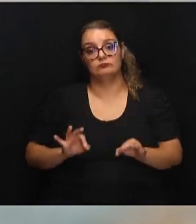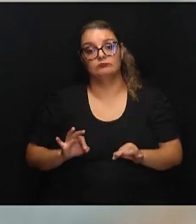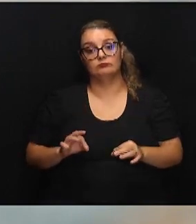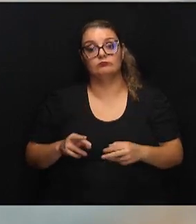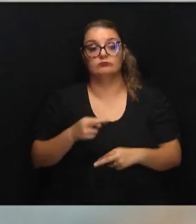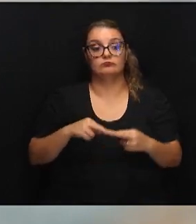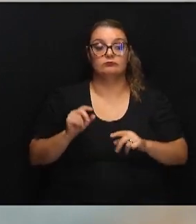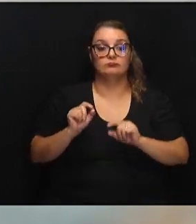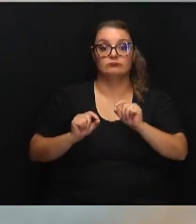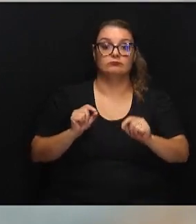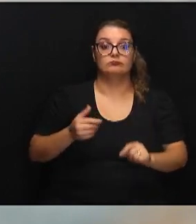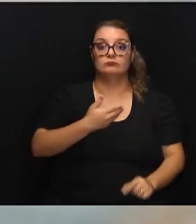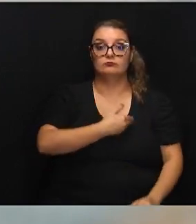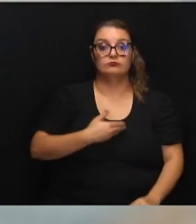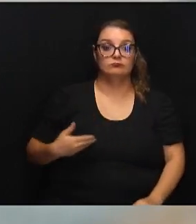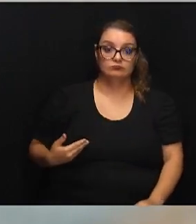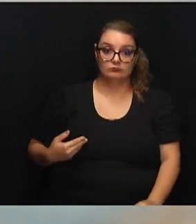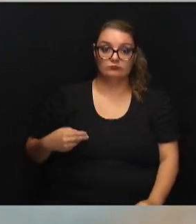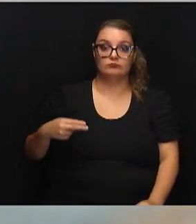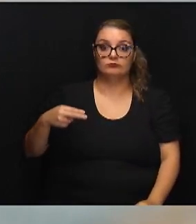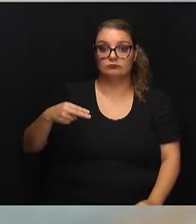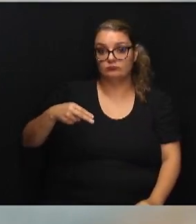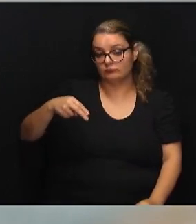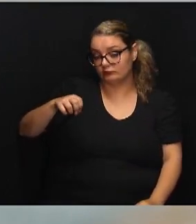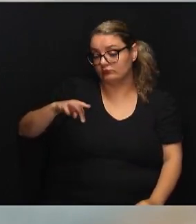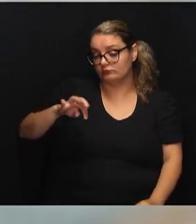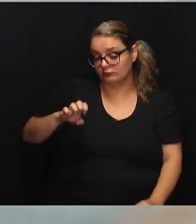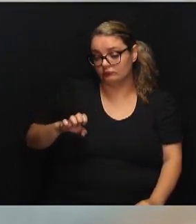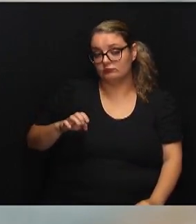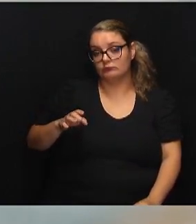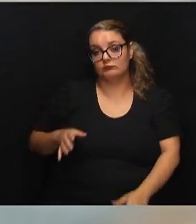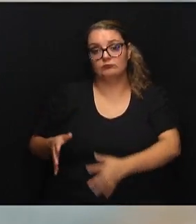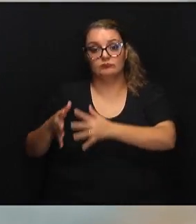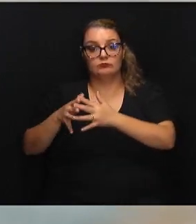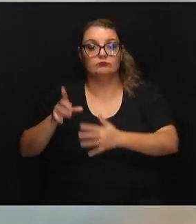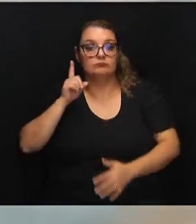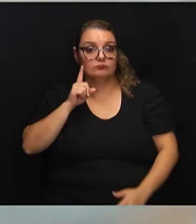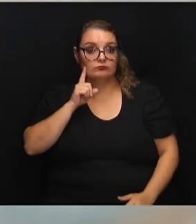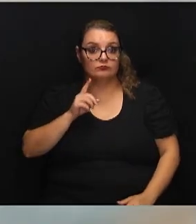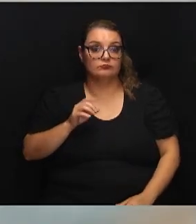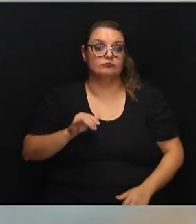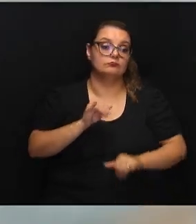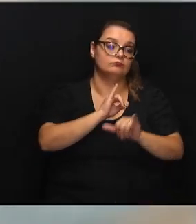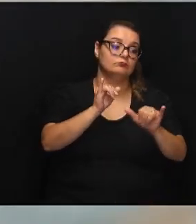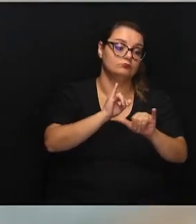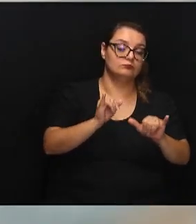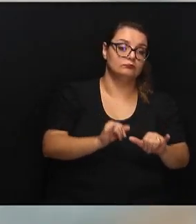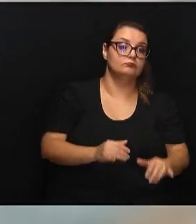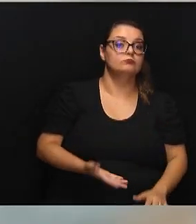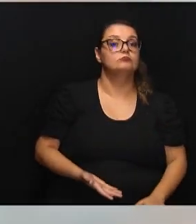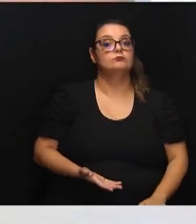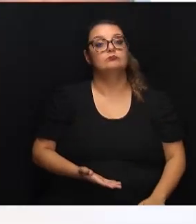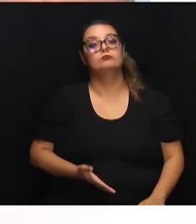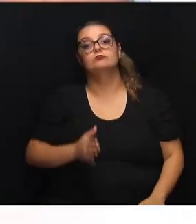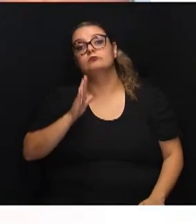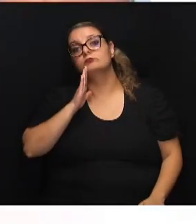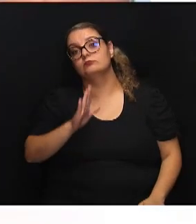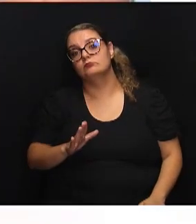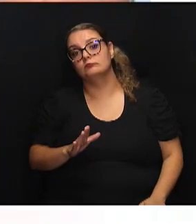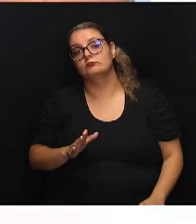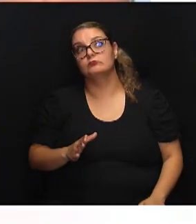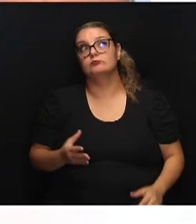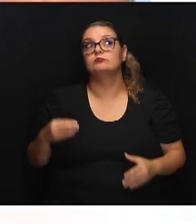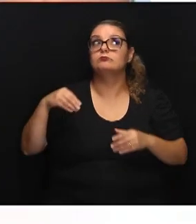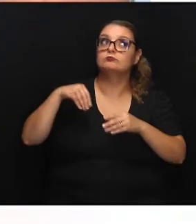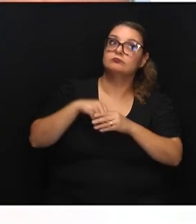fato o governo norte-americano vai fazer sobre as promessas que foram feitas na campanha. Né? Do lado interno,